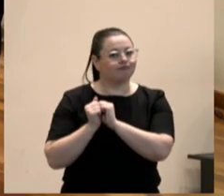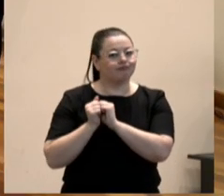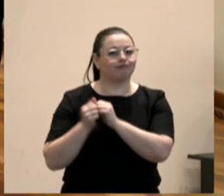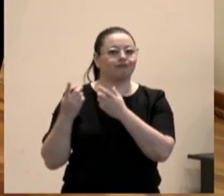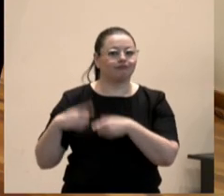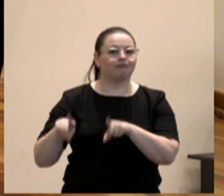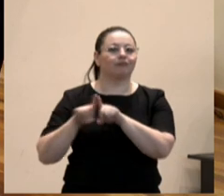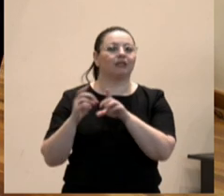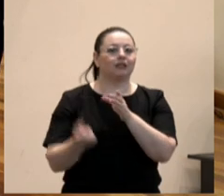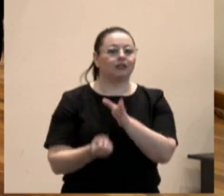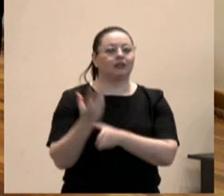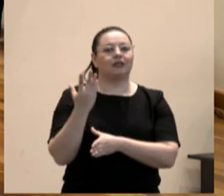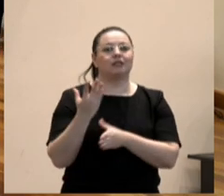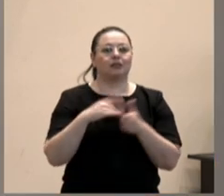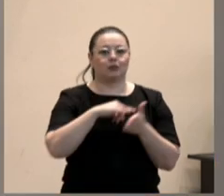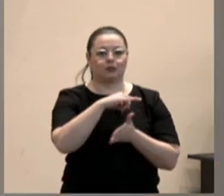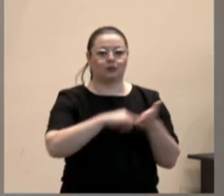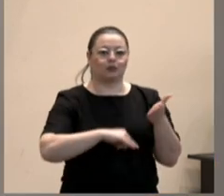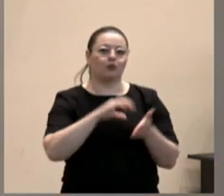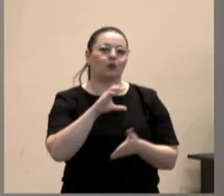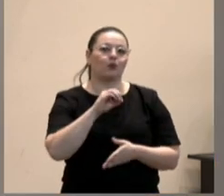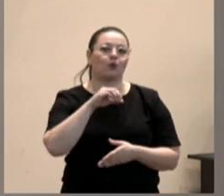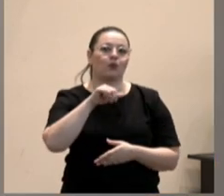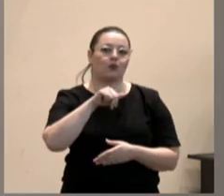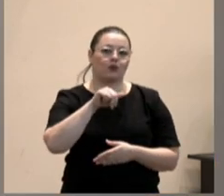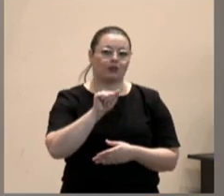da elaboração do documento da CONAI.